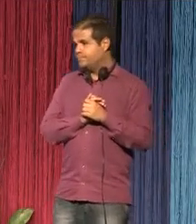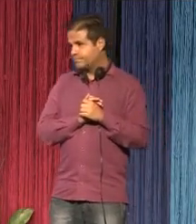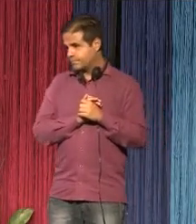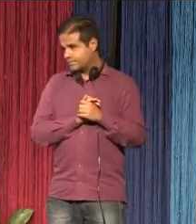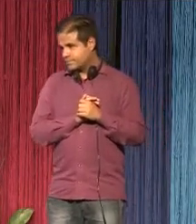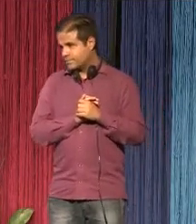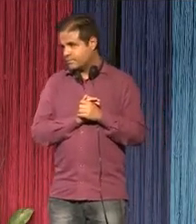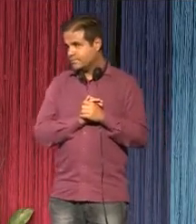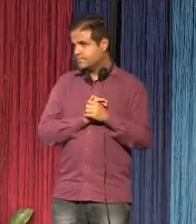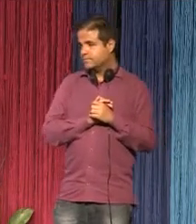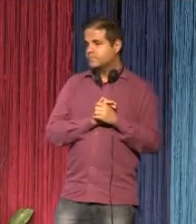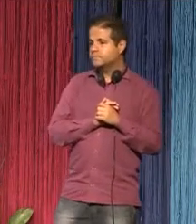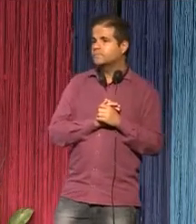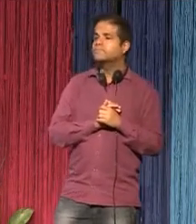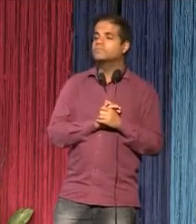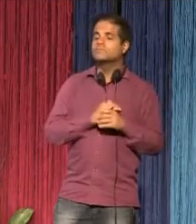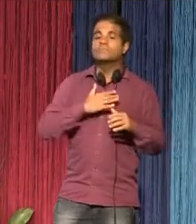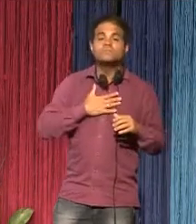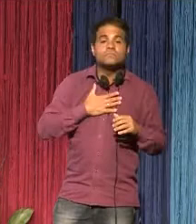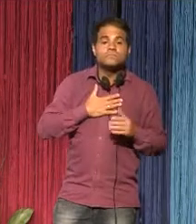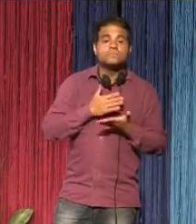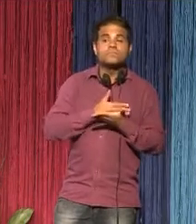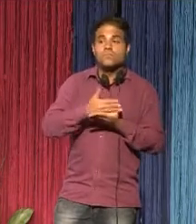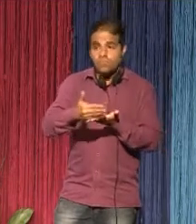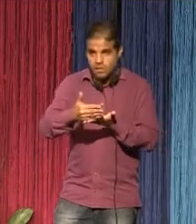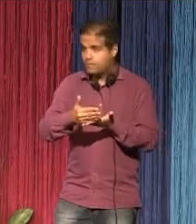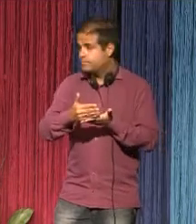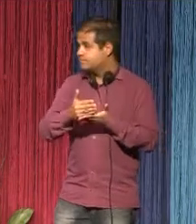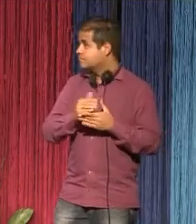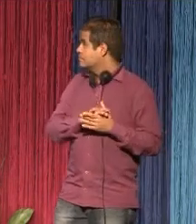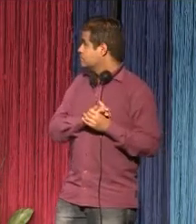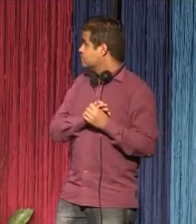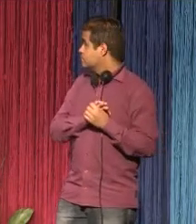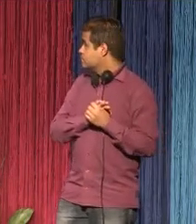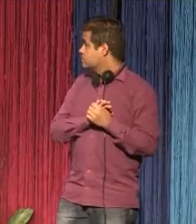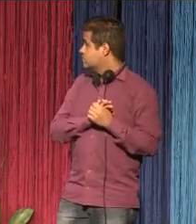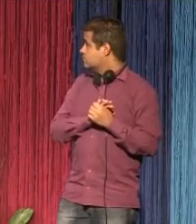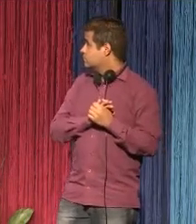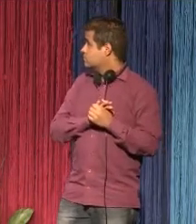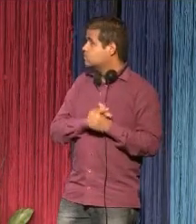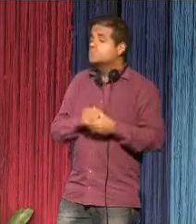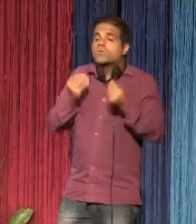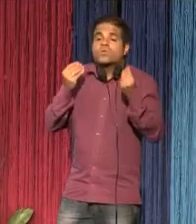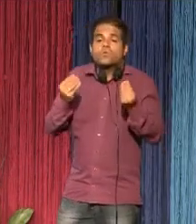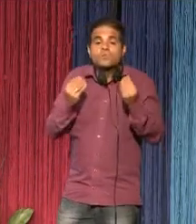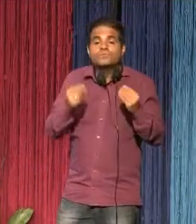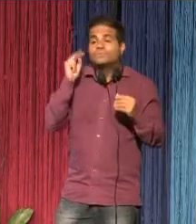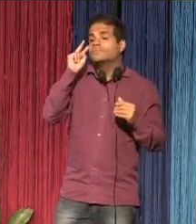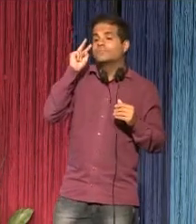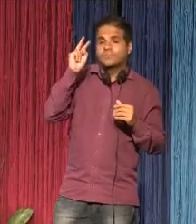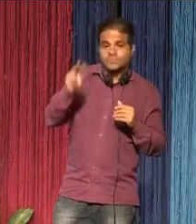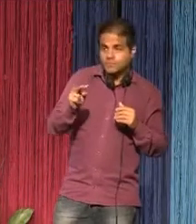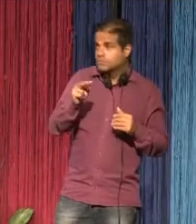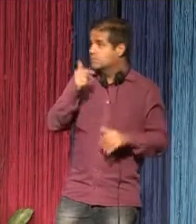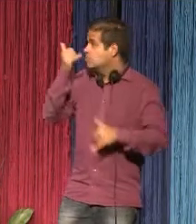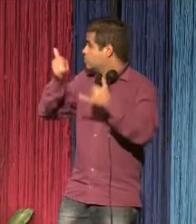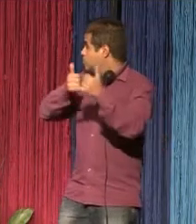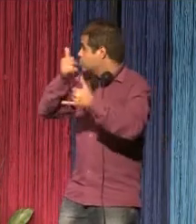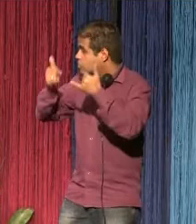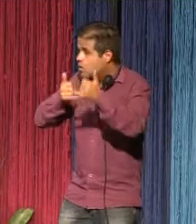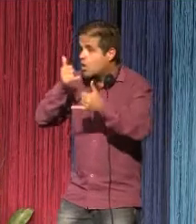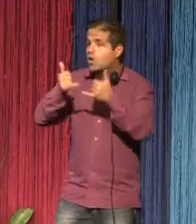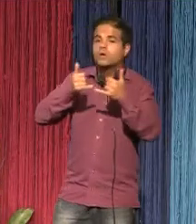Então eu gostaria de começar de trás para frente. Ou seja, como ver os jogos